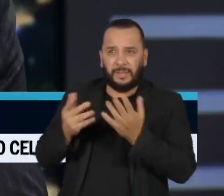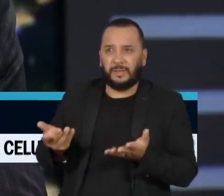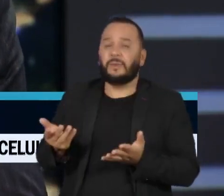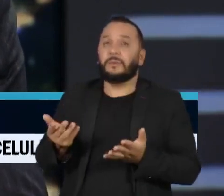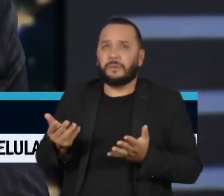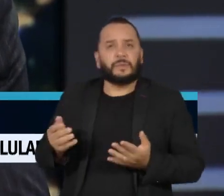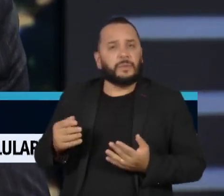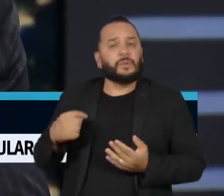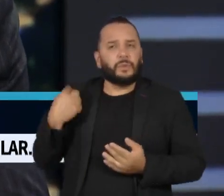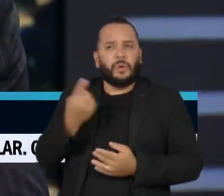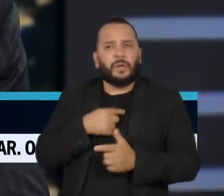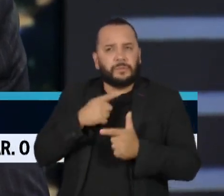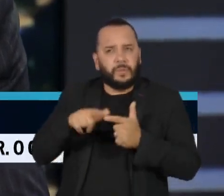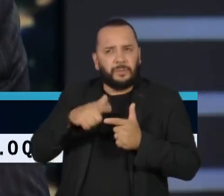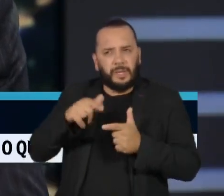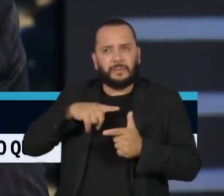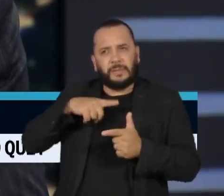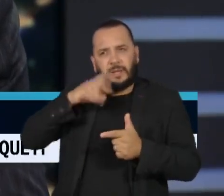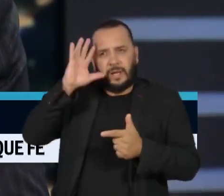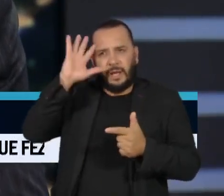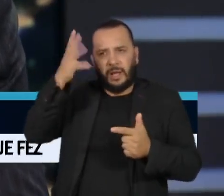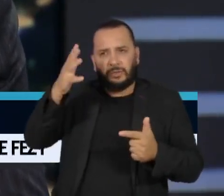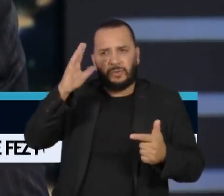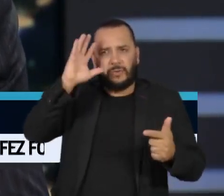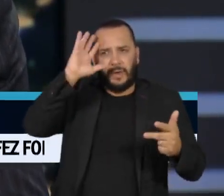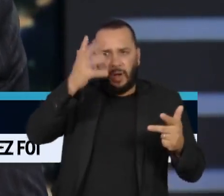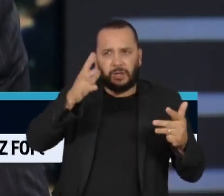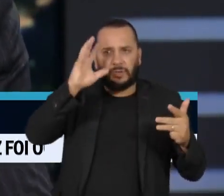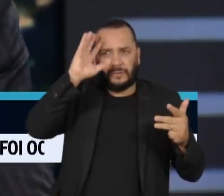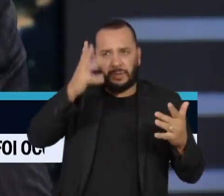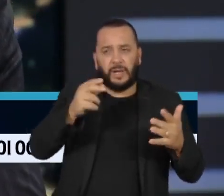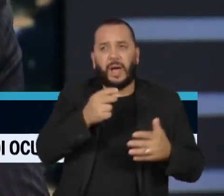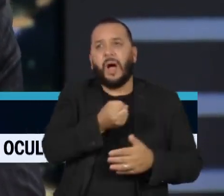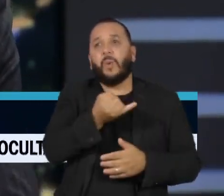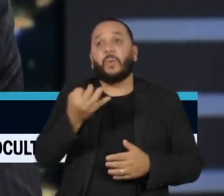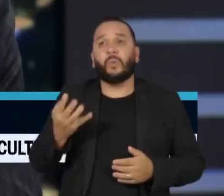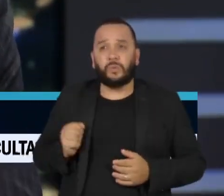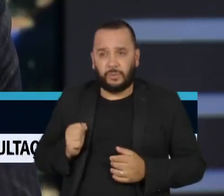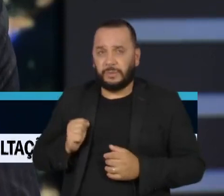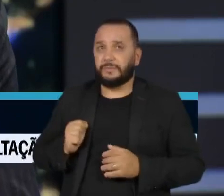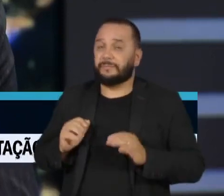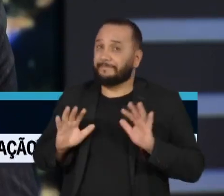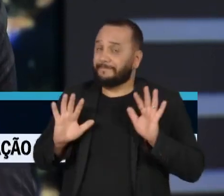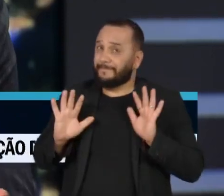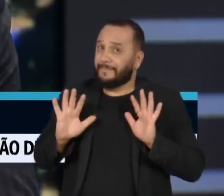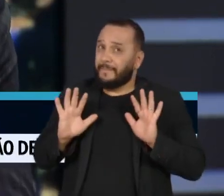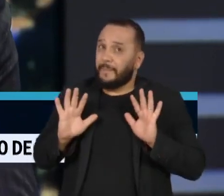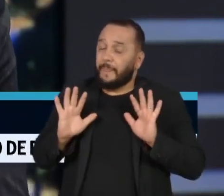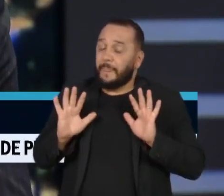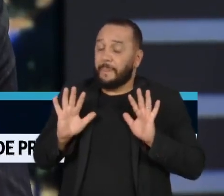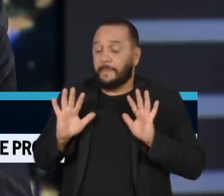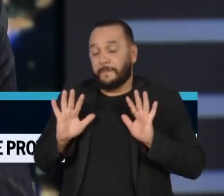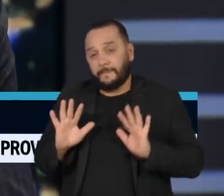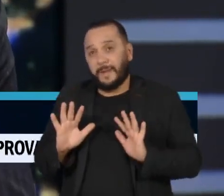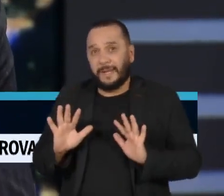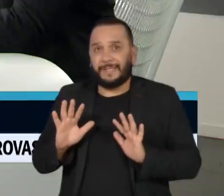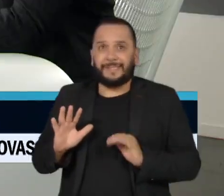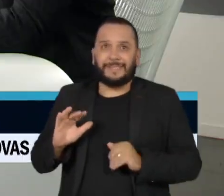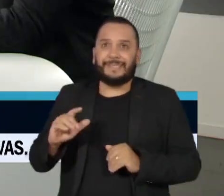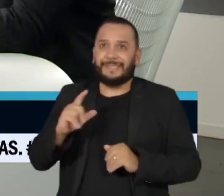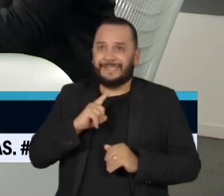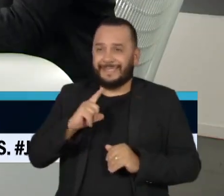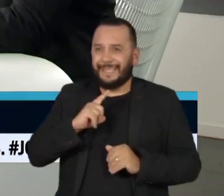verdade não estamos saindo de todos mas alguns deles e que culminou aí com uma série de fatores que é chamada